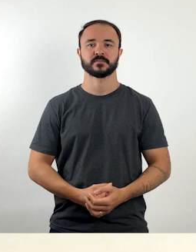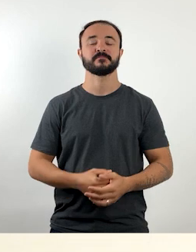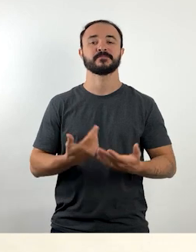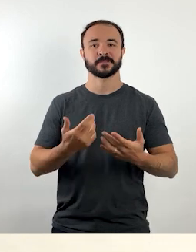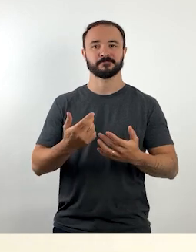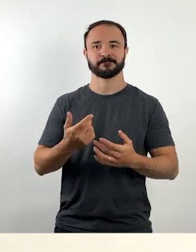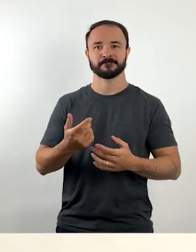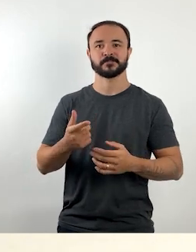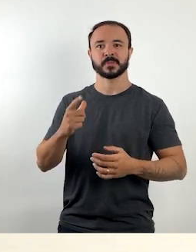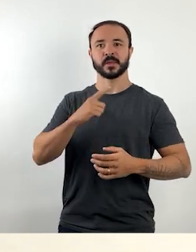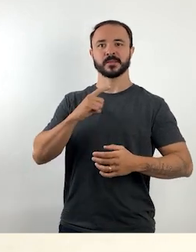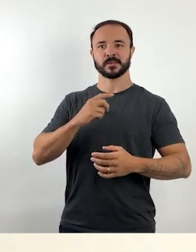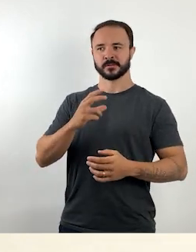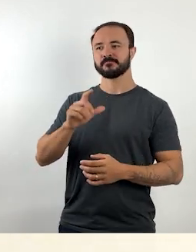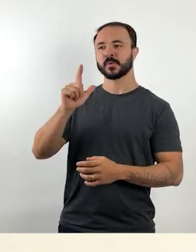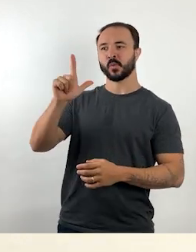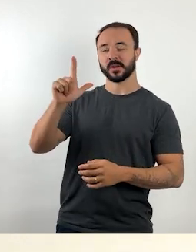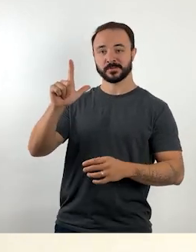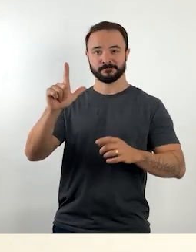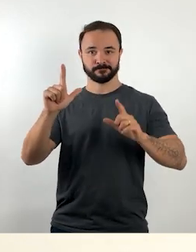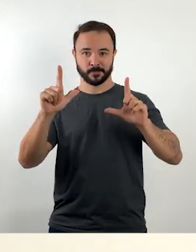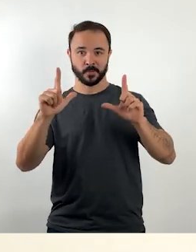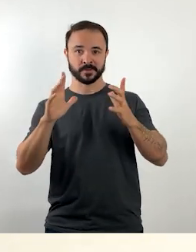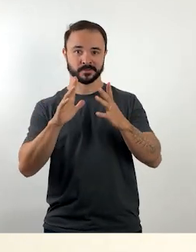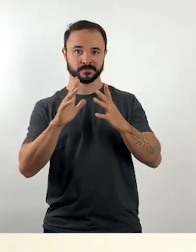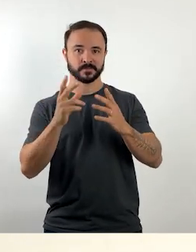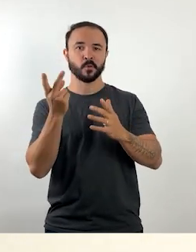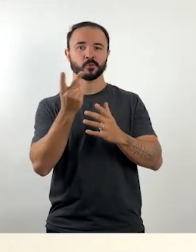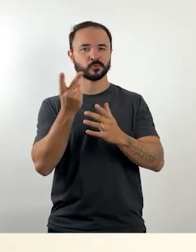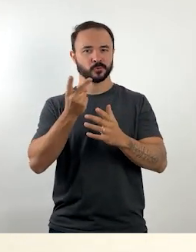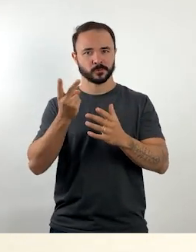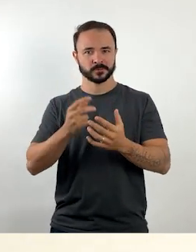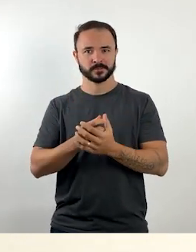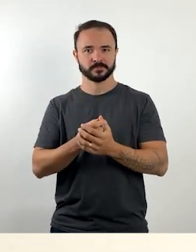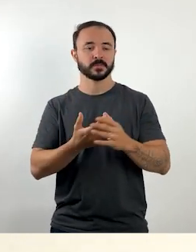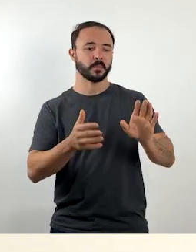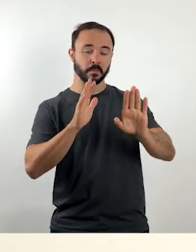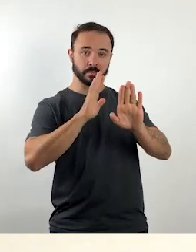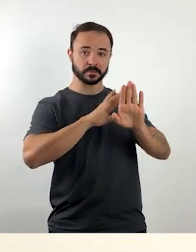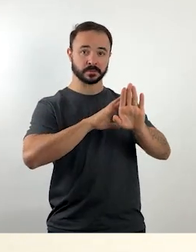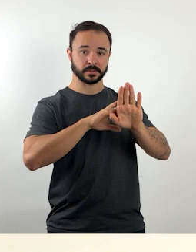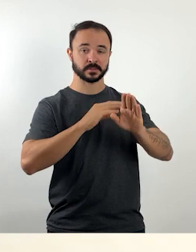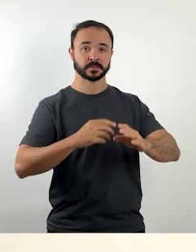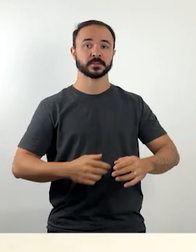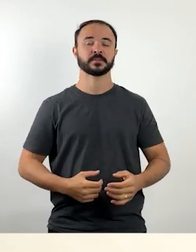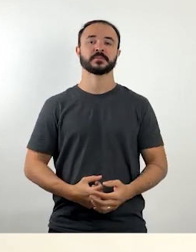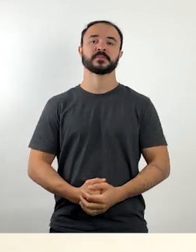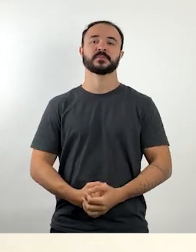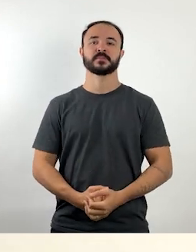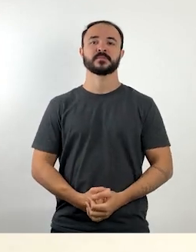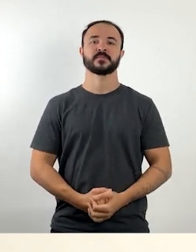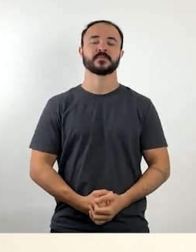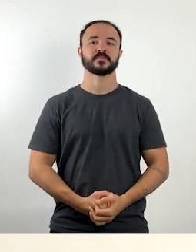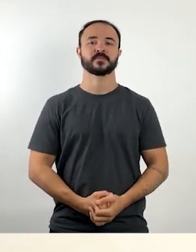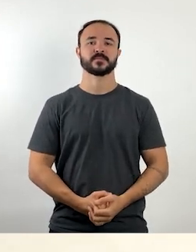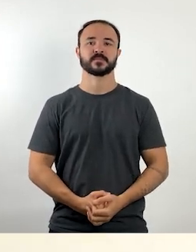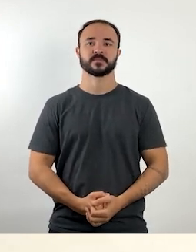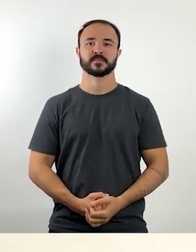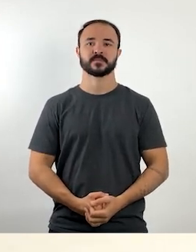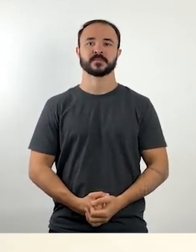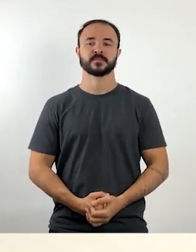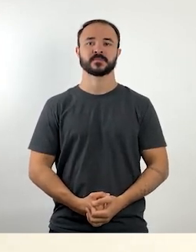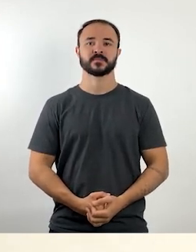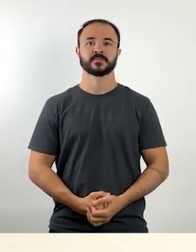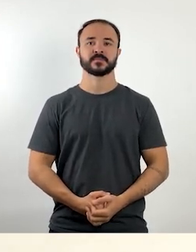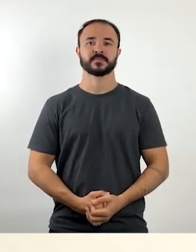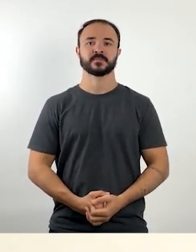E assim coloco 2 L's na parte de trás, 2 L's na parte de trás da minha montagem. Um